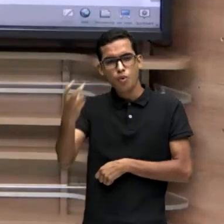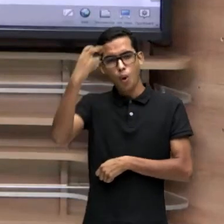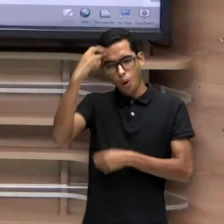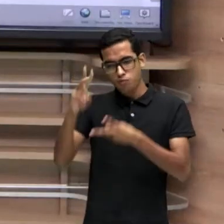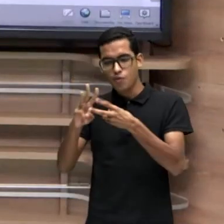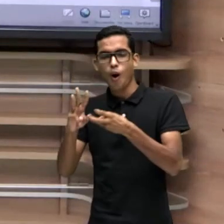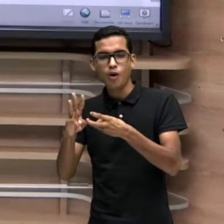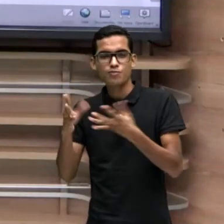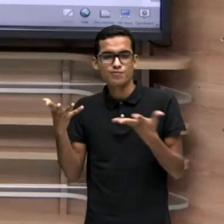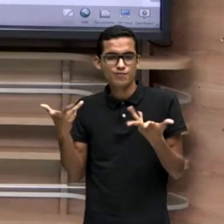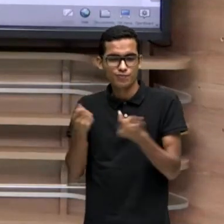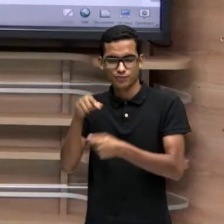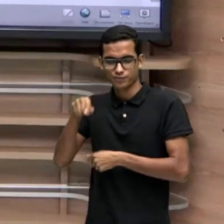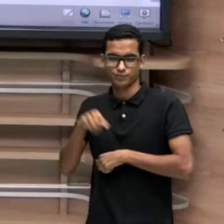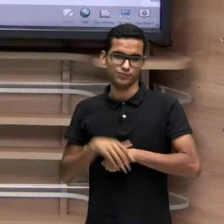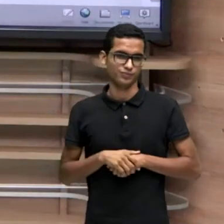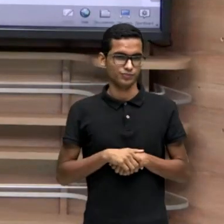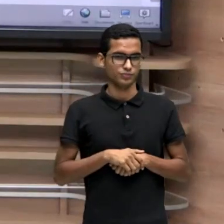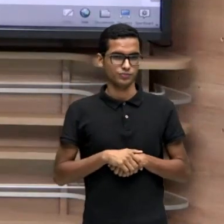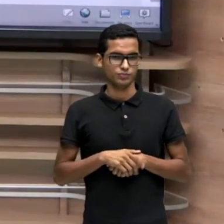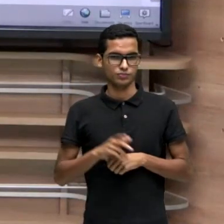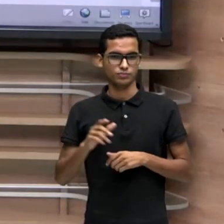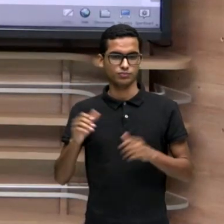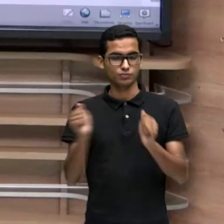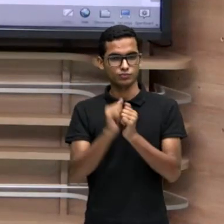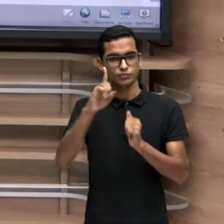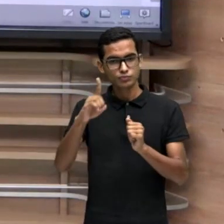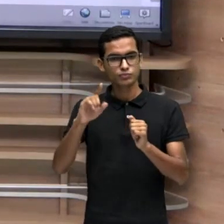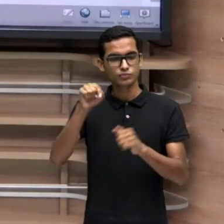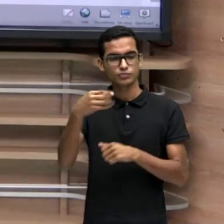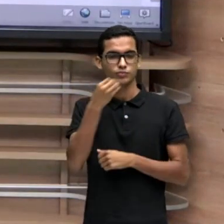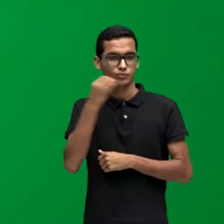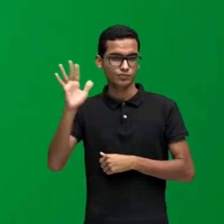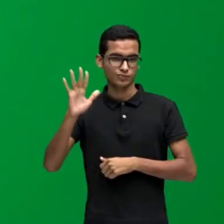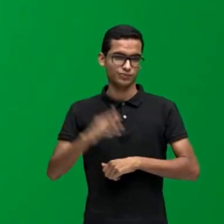tão rica que é a cultura indígena. Fiquem com Deus e até a próxima aula.